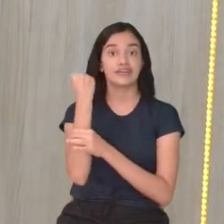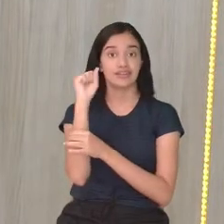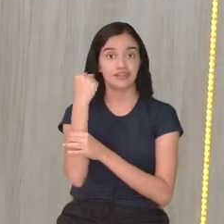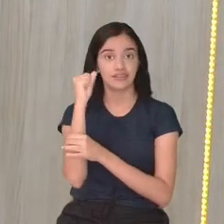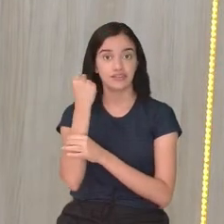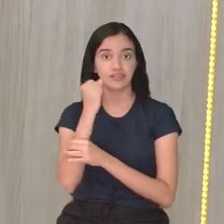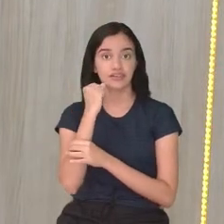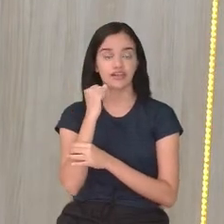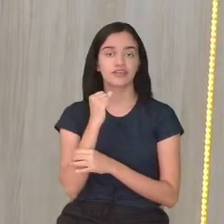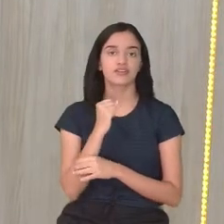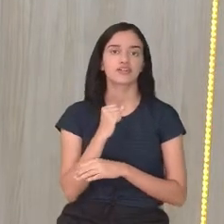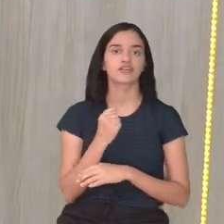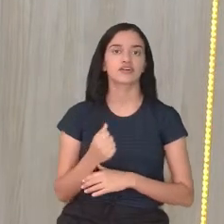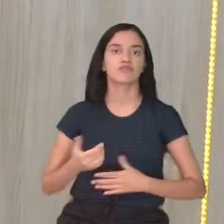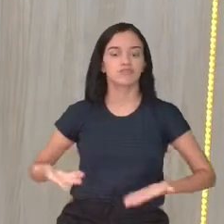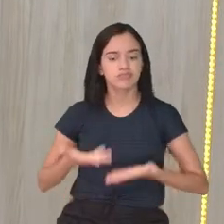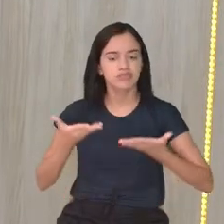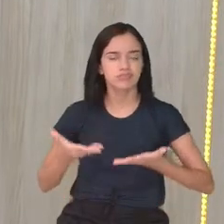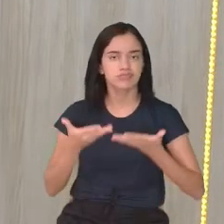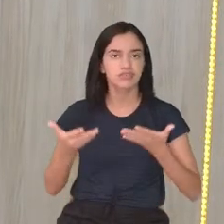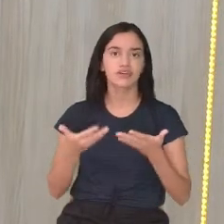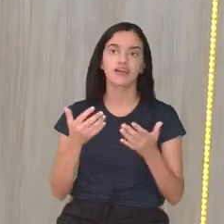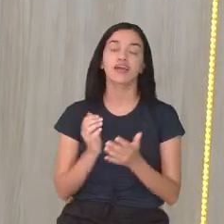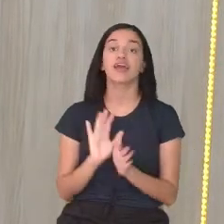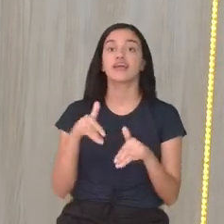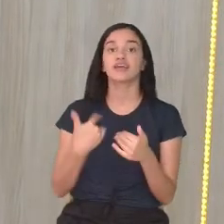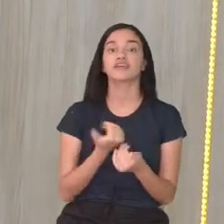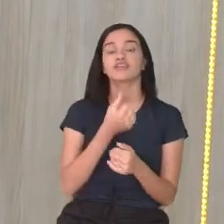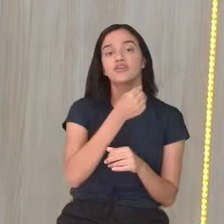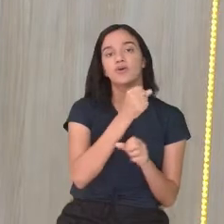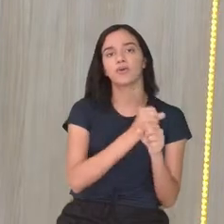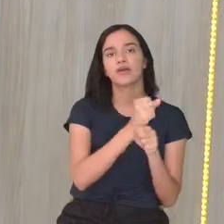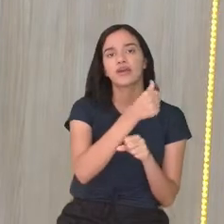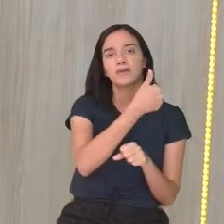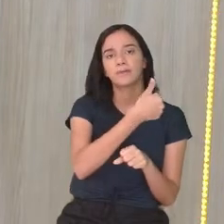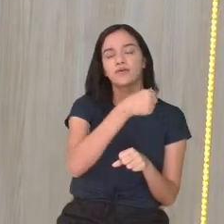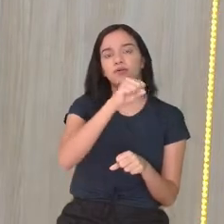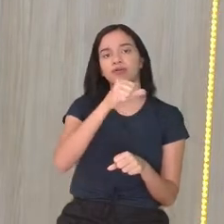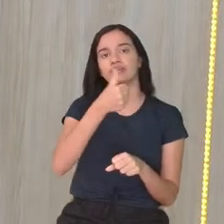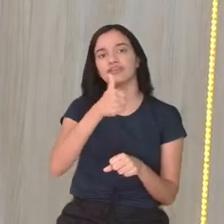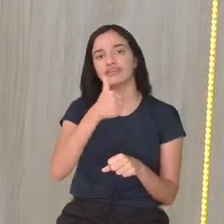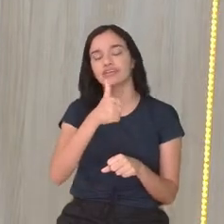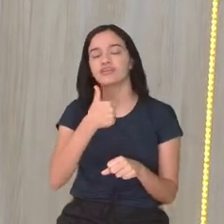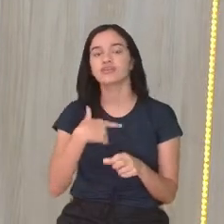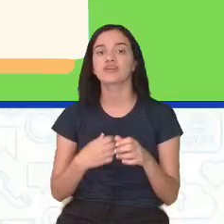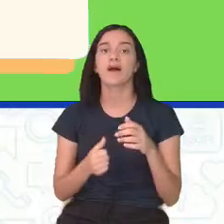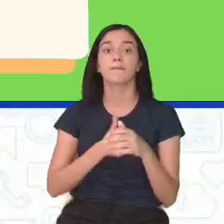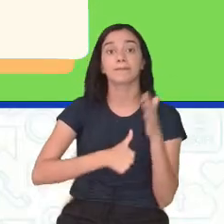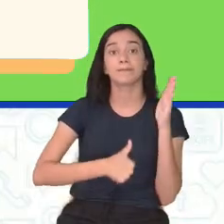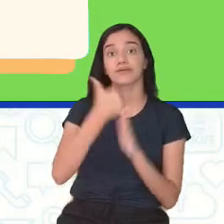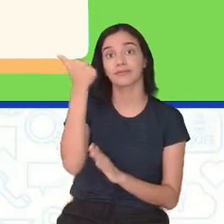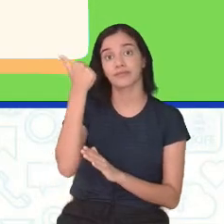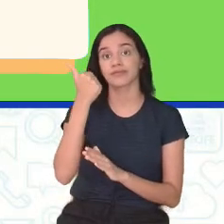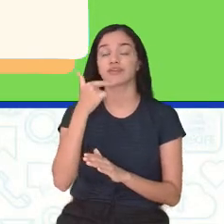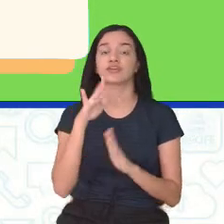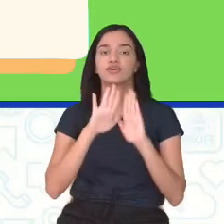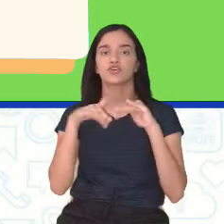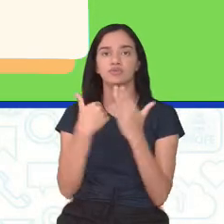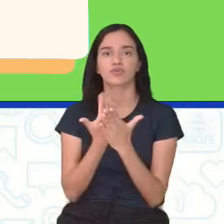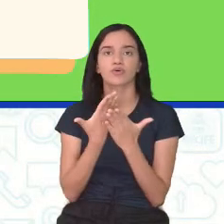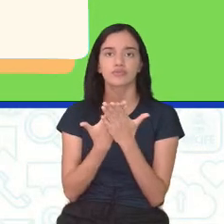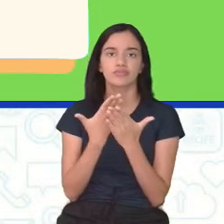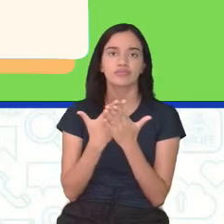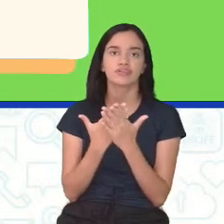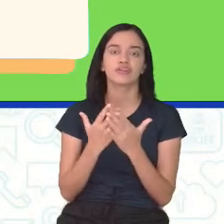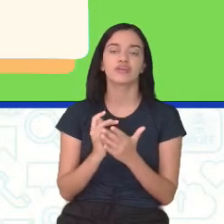mais forma. Então, em 1811, né, a primeira escola de ginástica ao ar livre aí